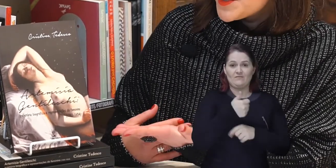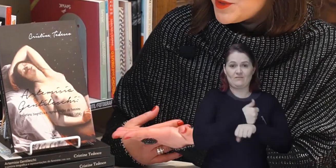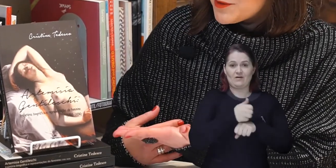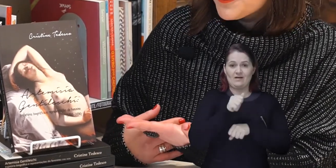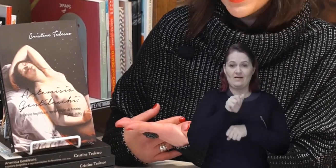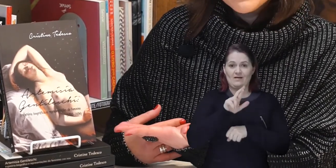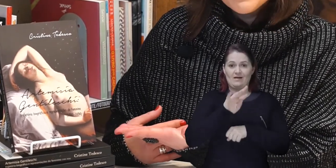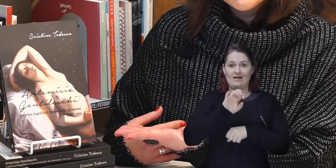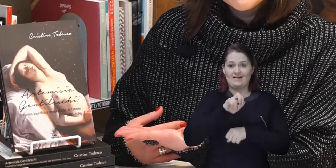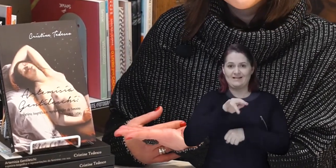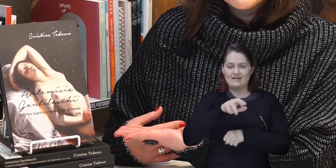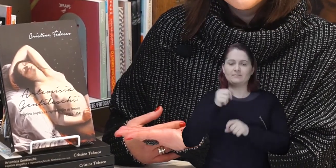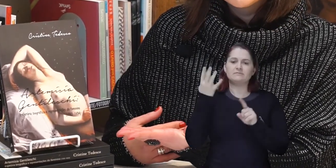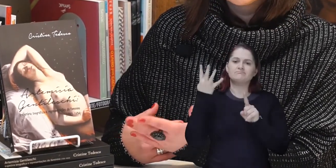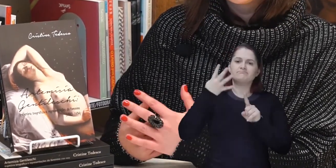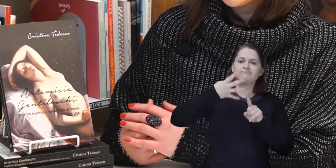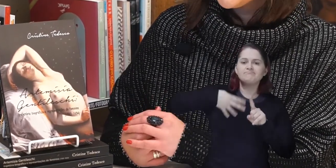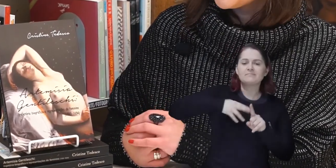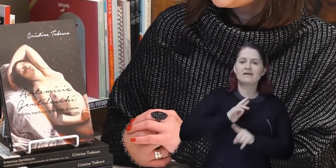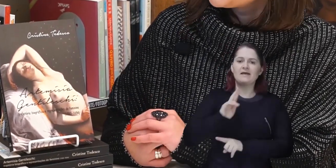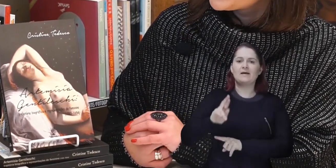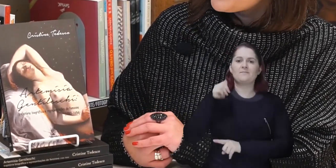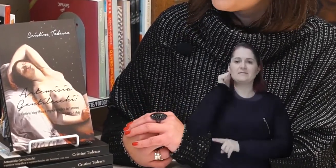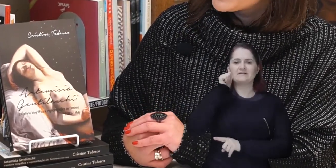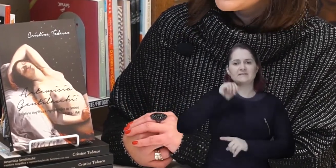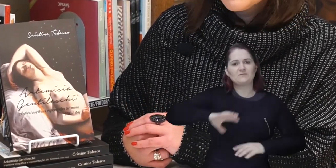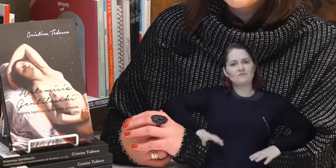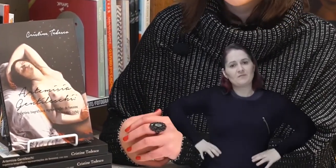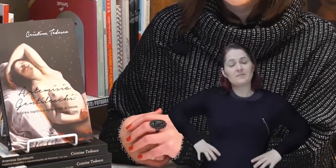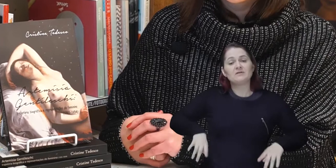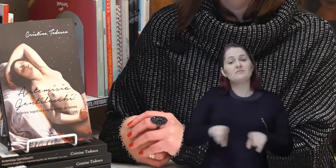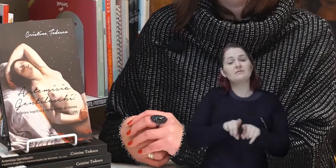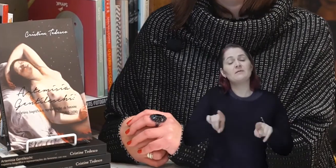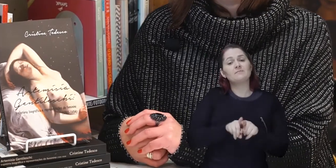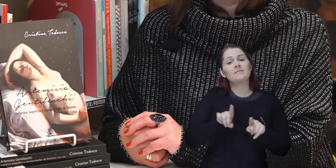que esse meu livro, Artemisia Gentileschi, Trajetória Biográfica e